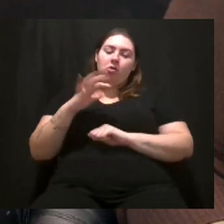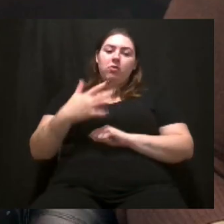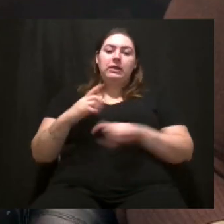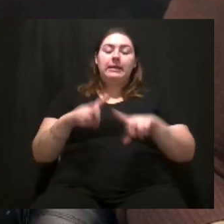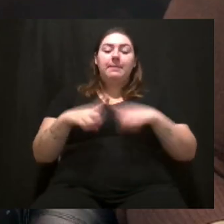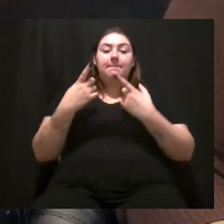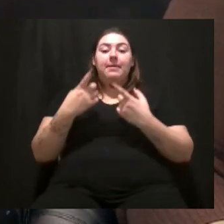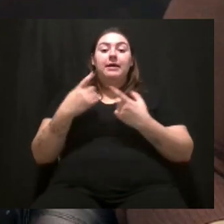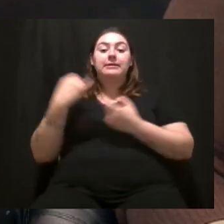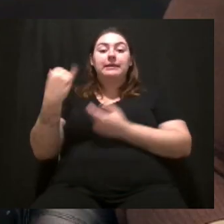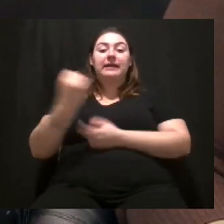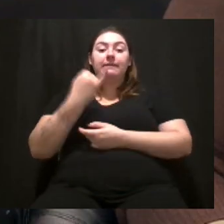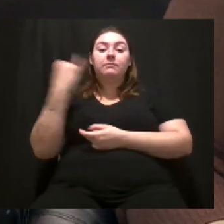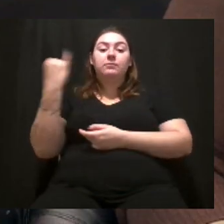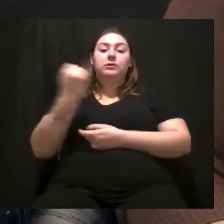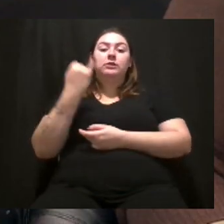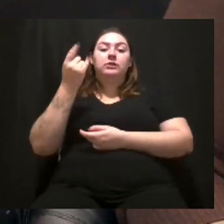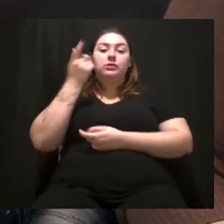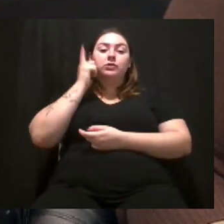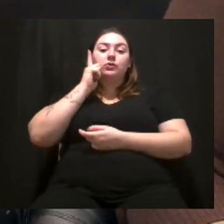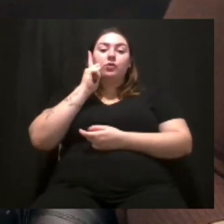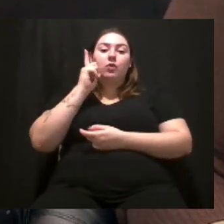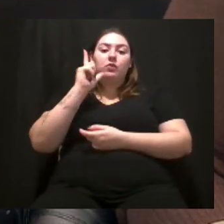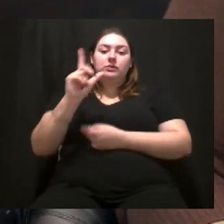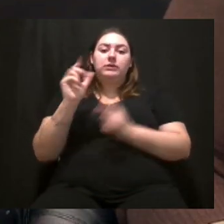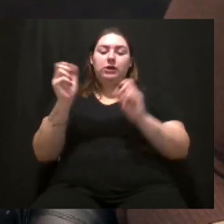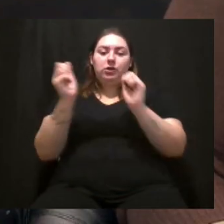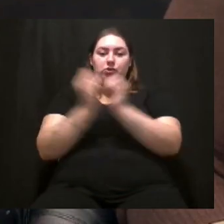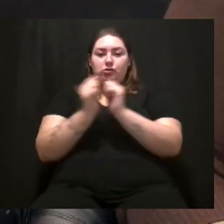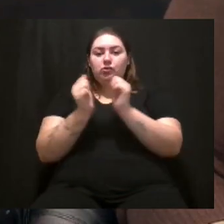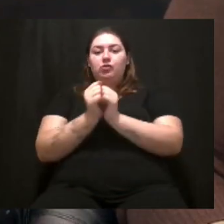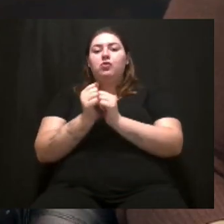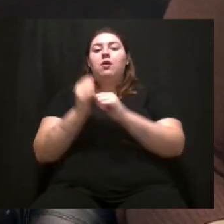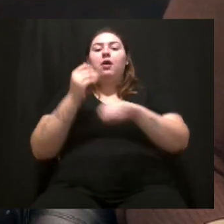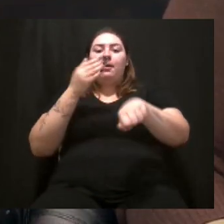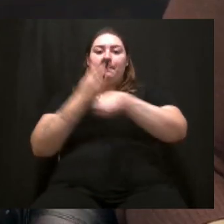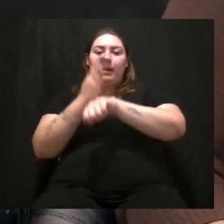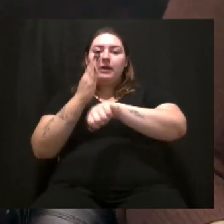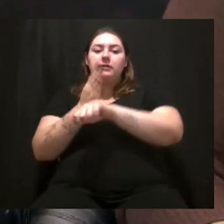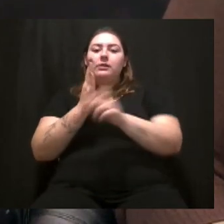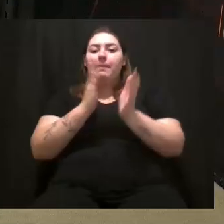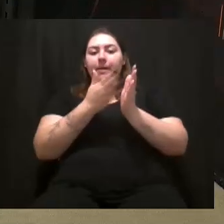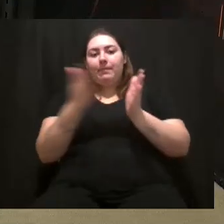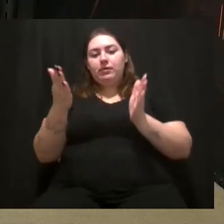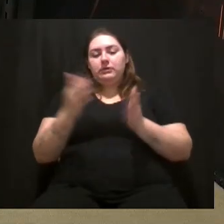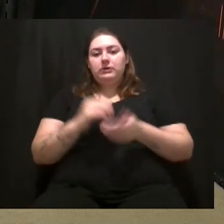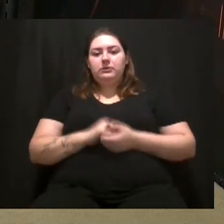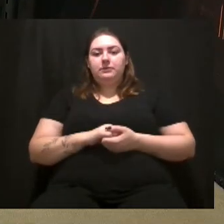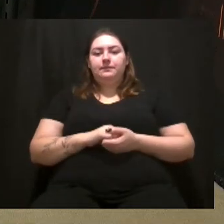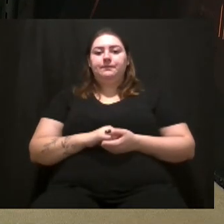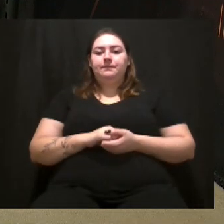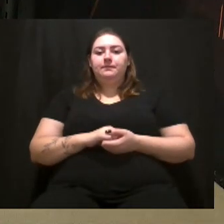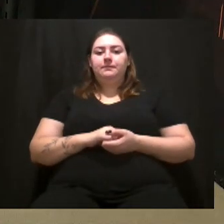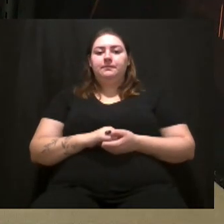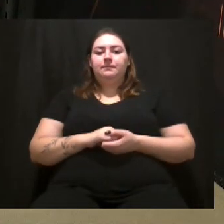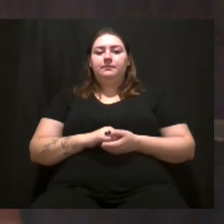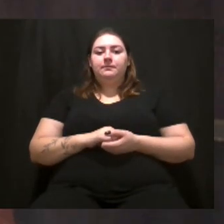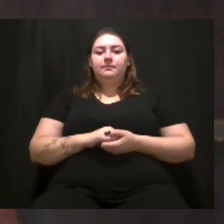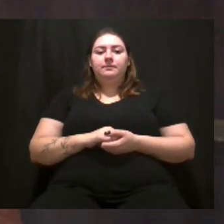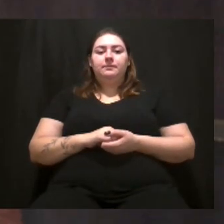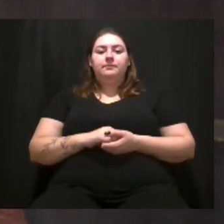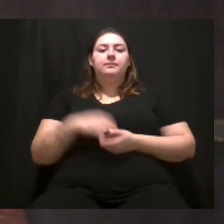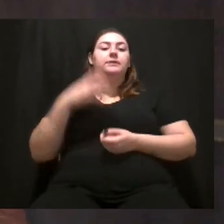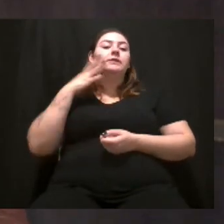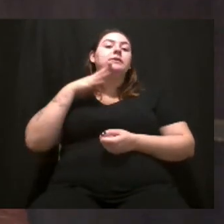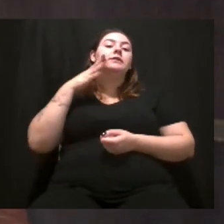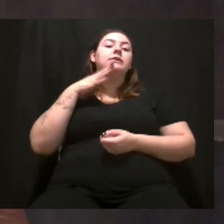que ela consiga estar junto, participar desse processo. E é interessante que daí acho que nesse momento que entra a